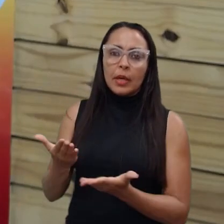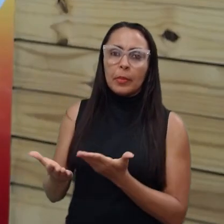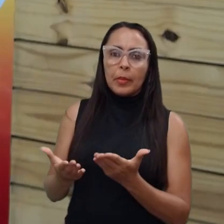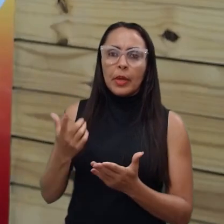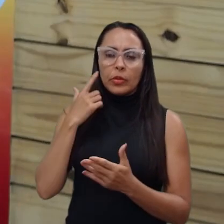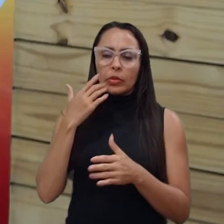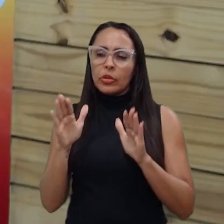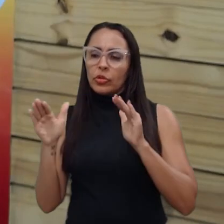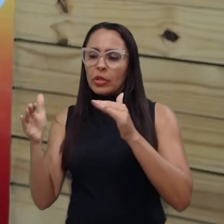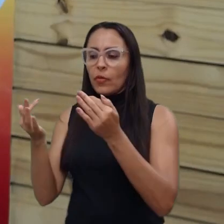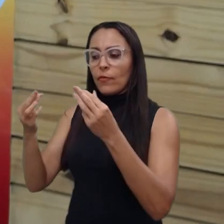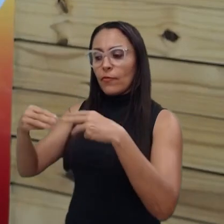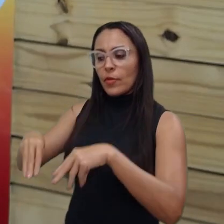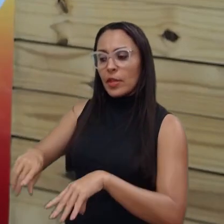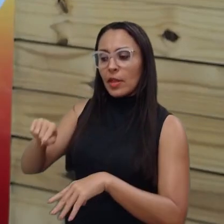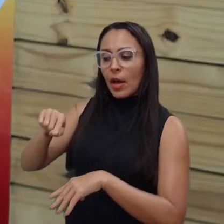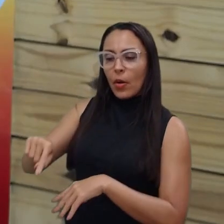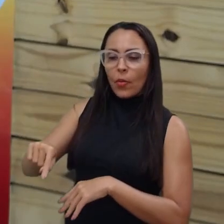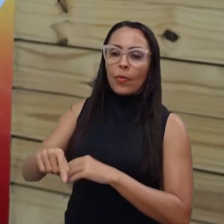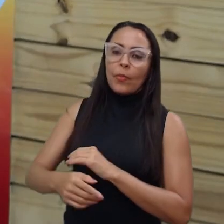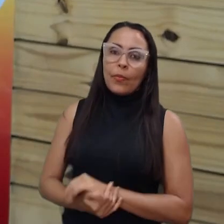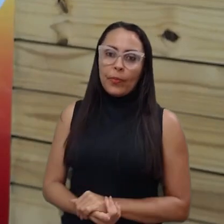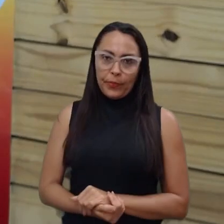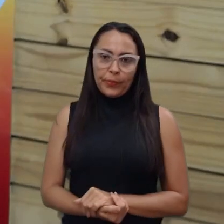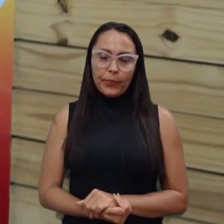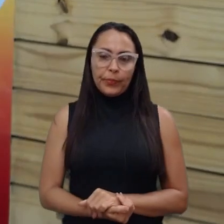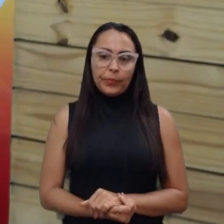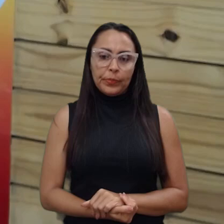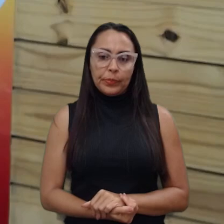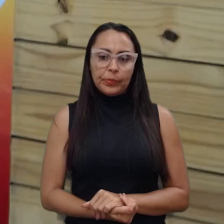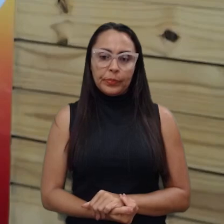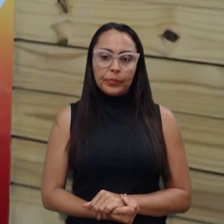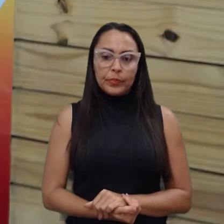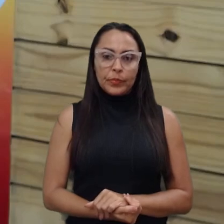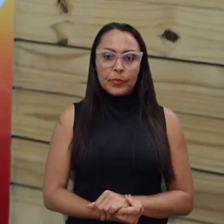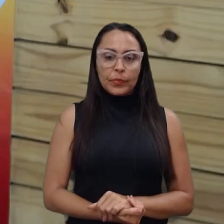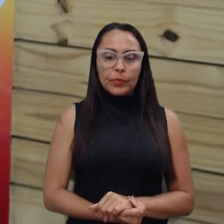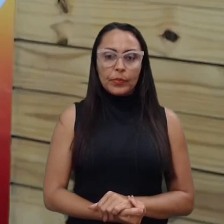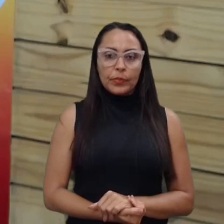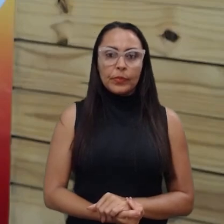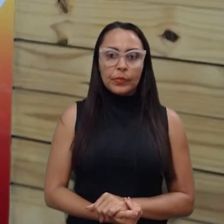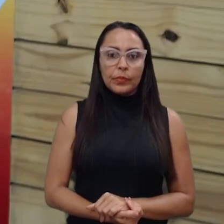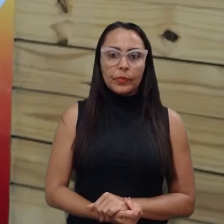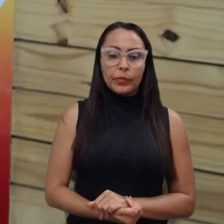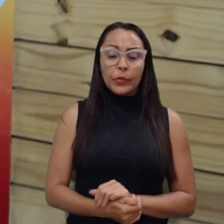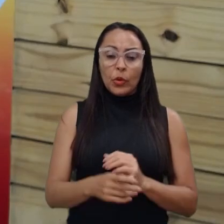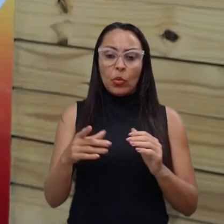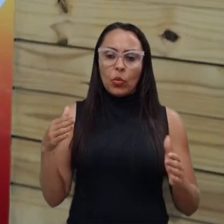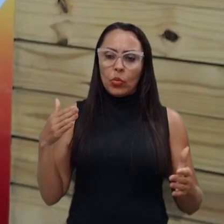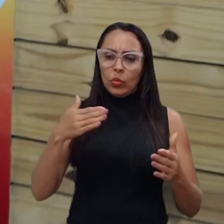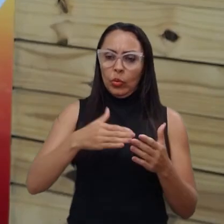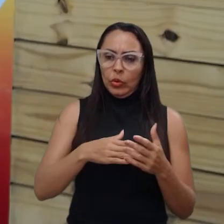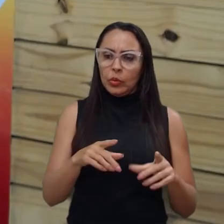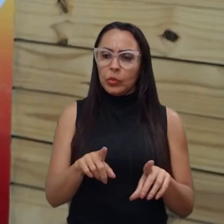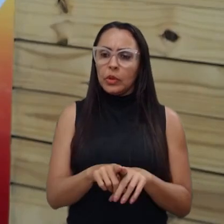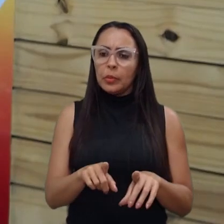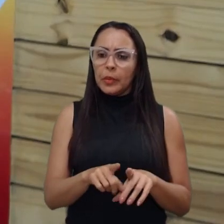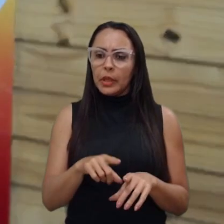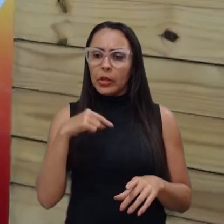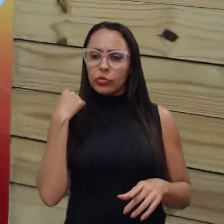destinação final do resíduo produzido pela empresa. Num último momento, a gente pode